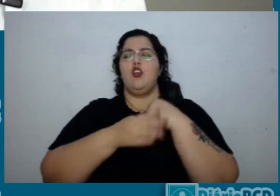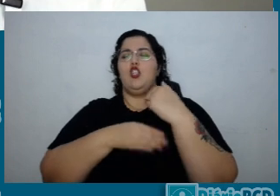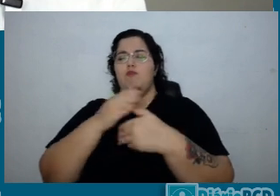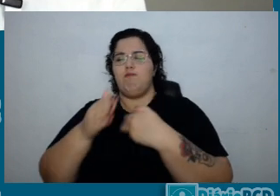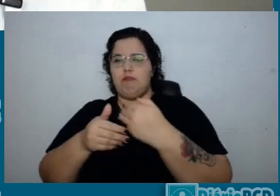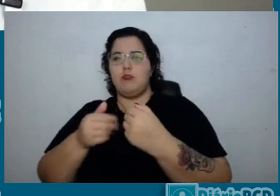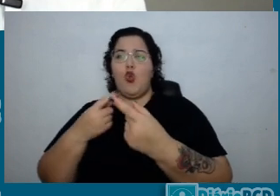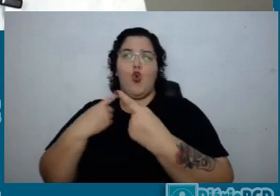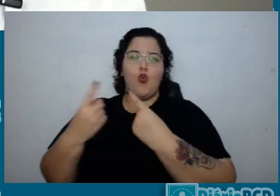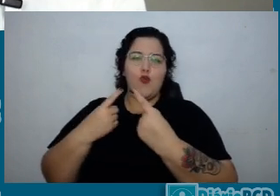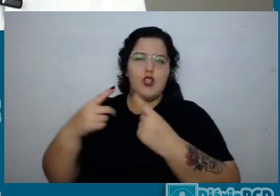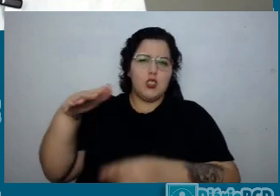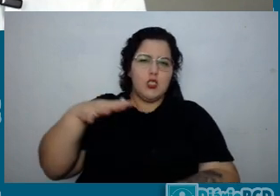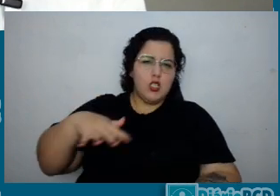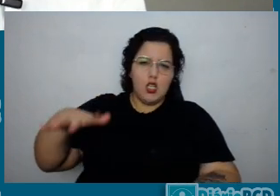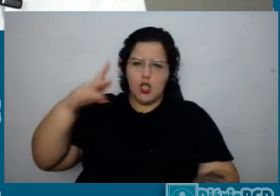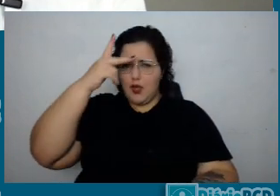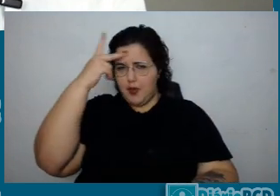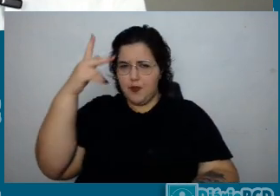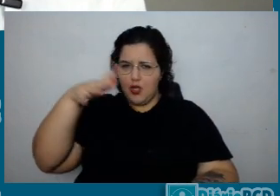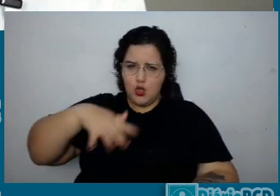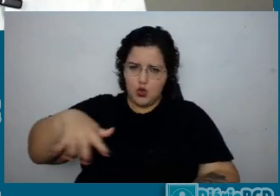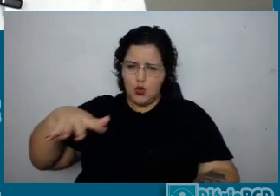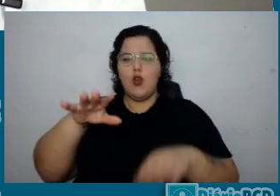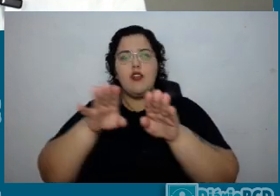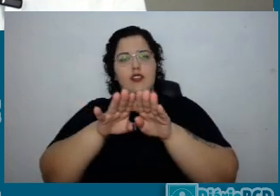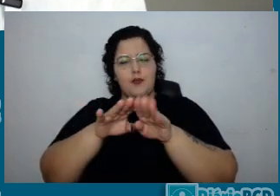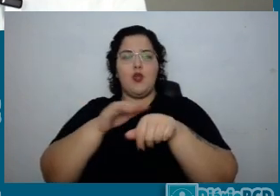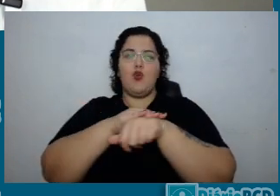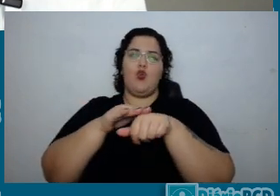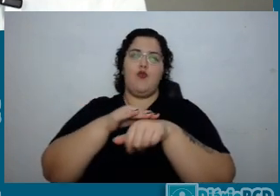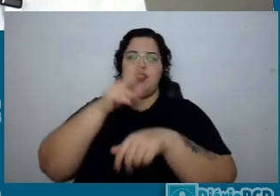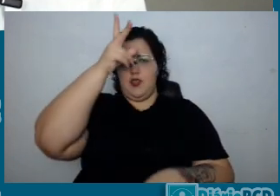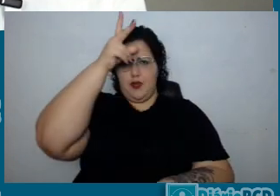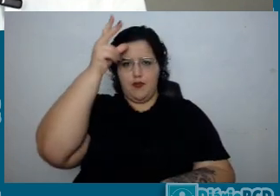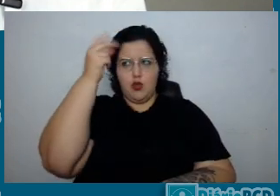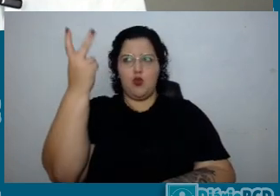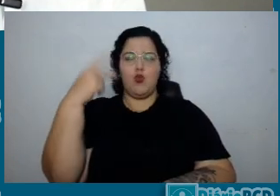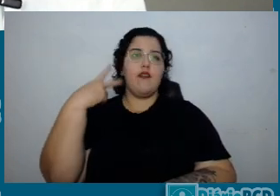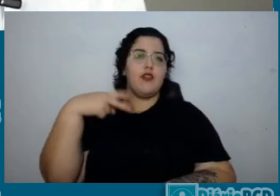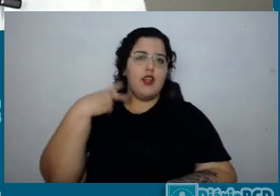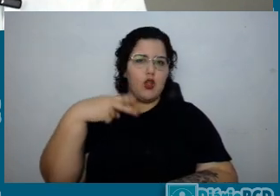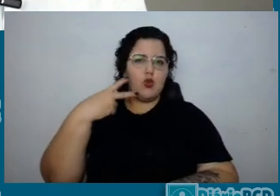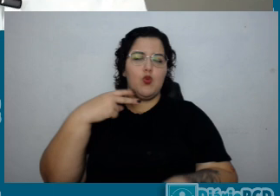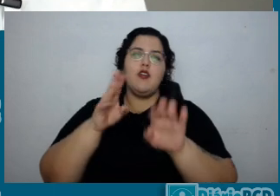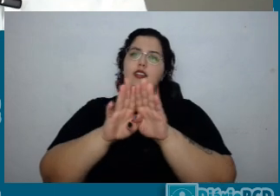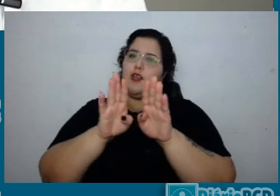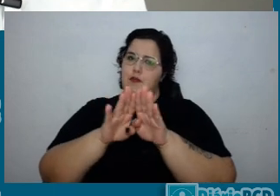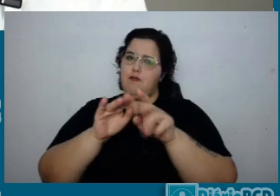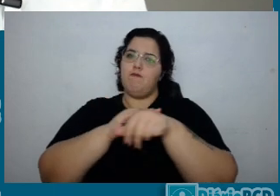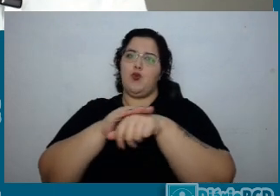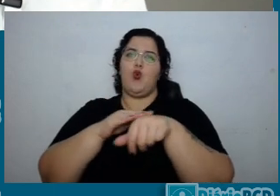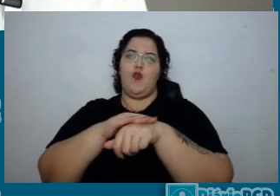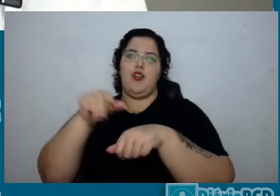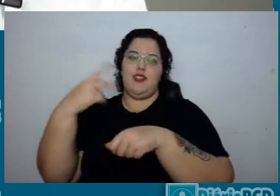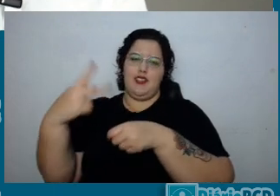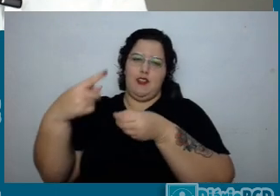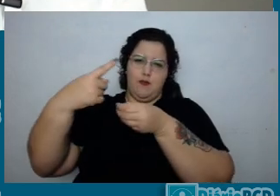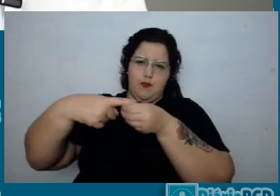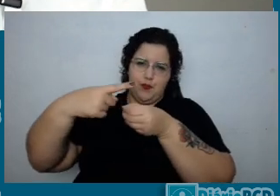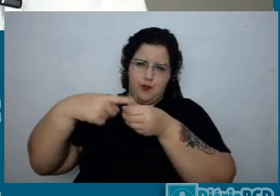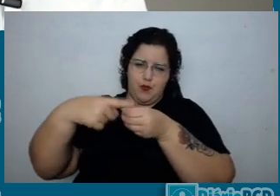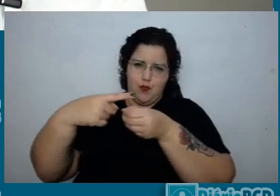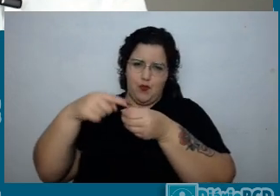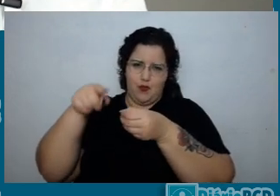diálogos com a sociedade civil, também com as prefeituras e câmaras de vereadores, né, especialmente no